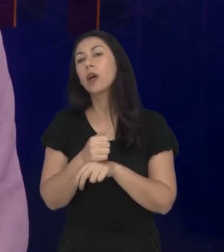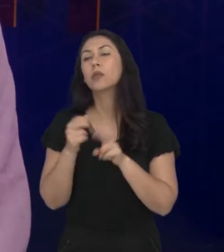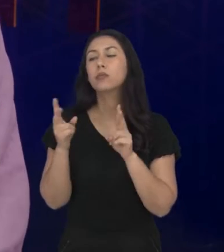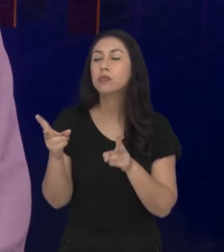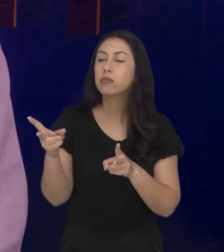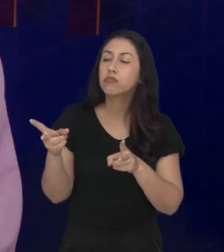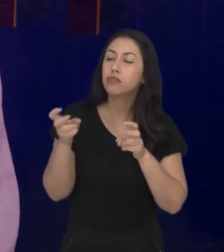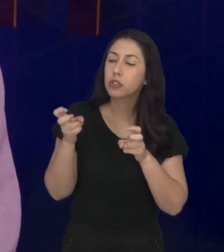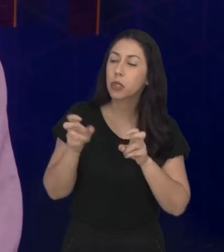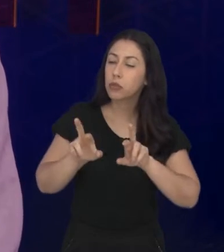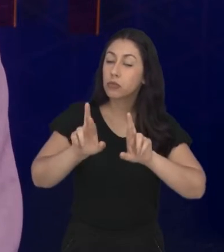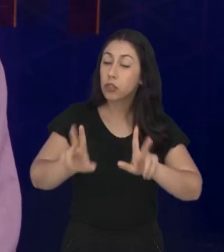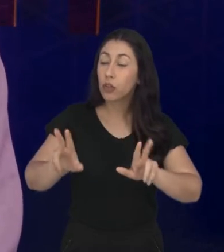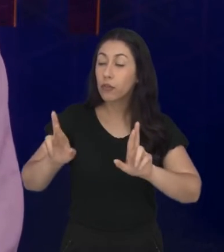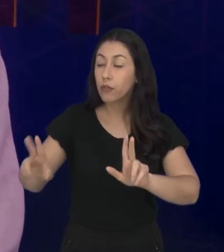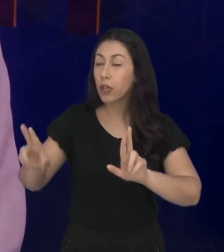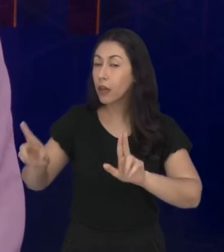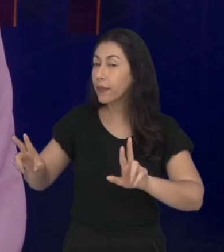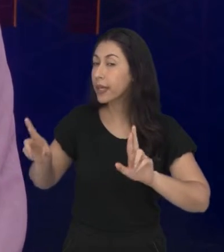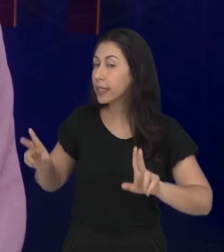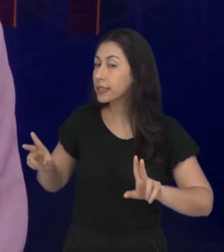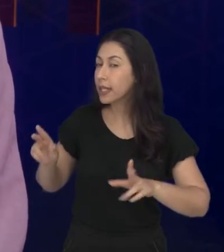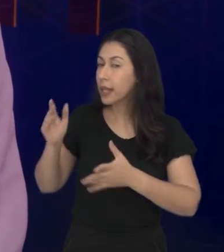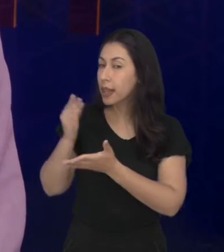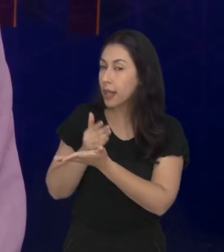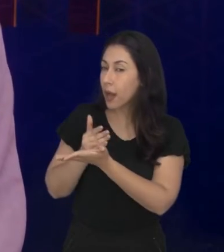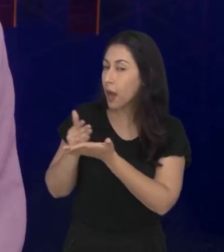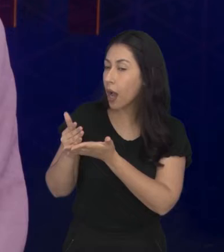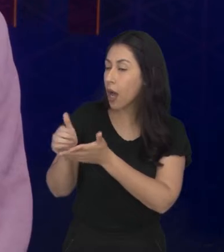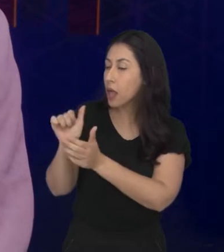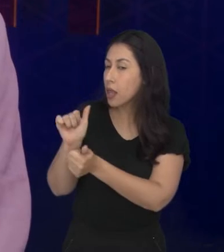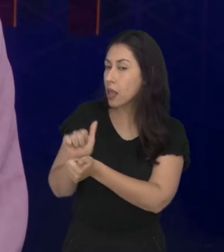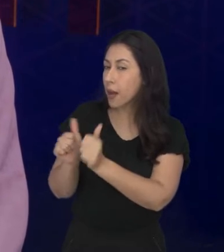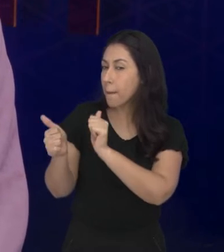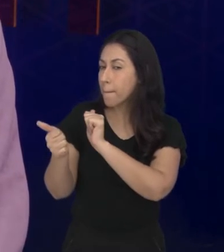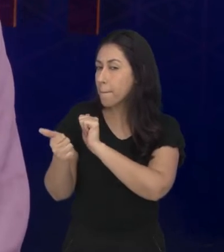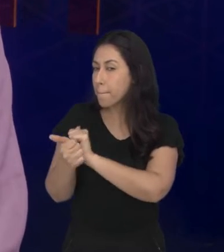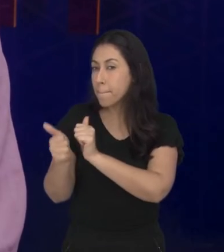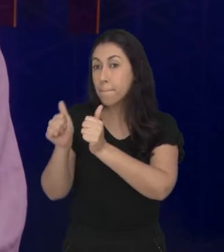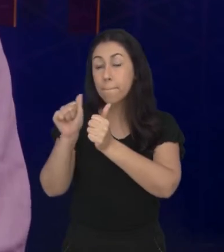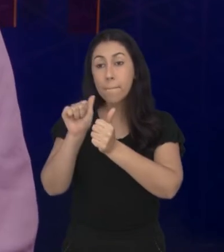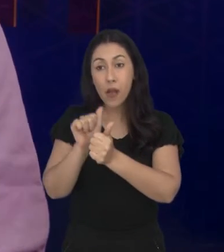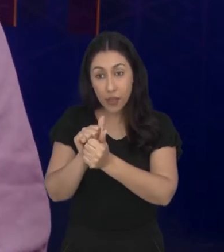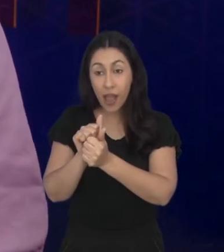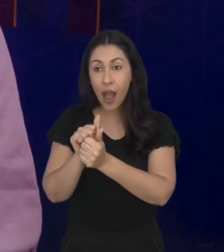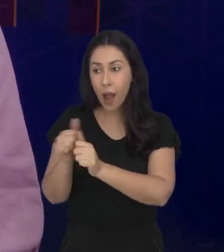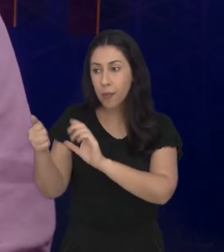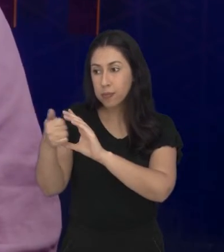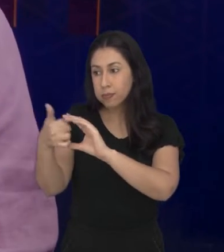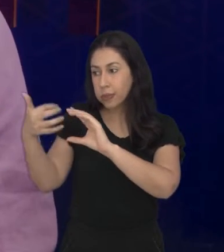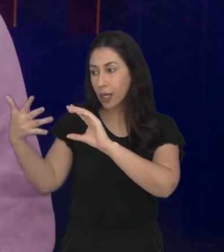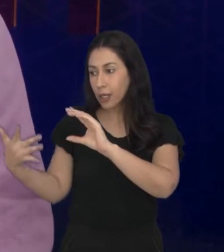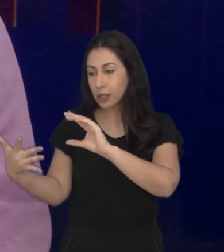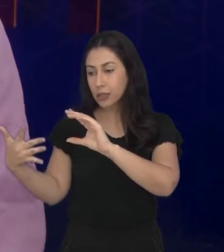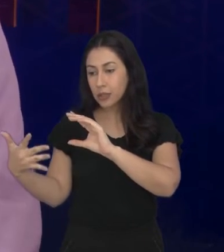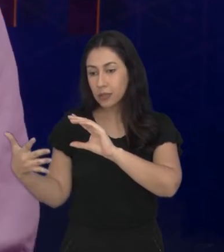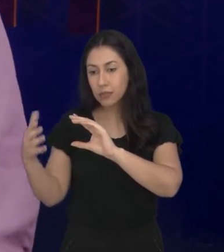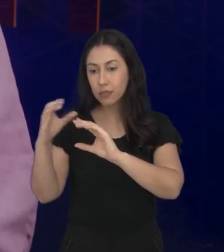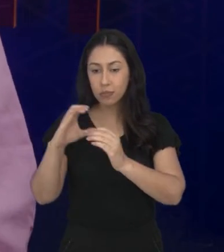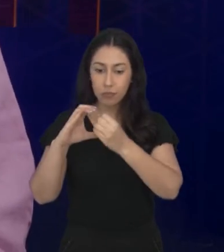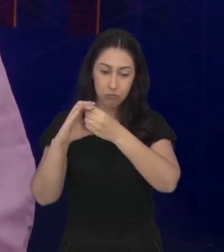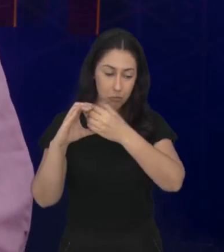movimentação, essa diferença das pessoas e estão começando a se adaptar às características